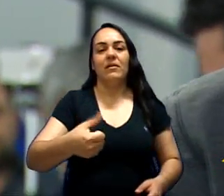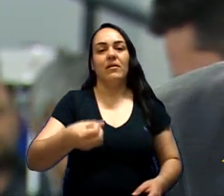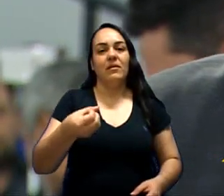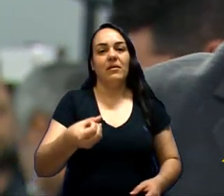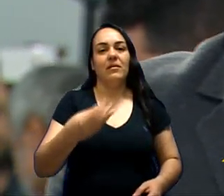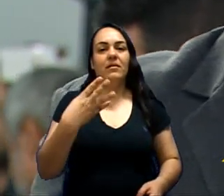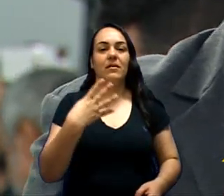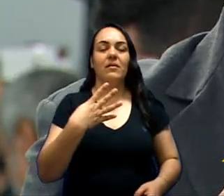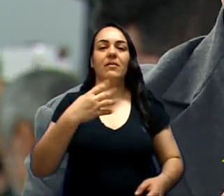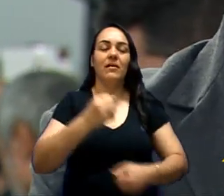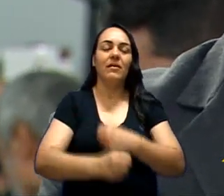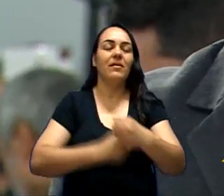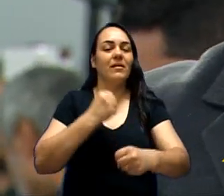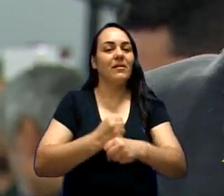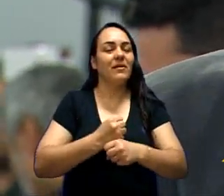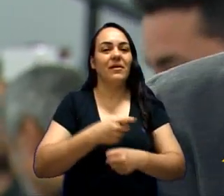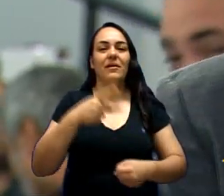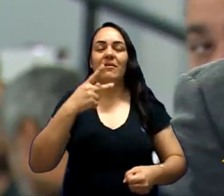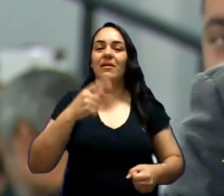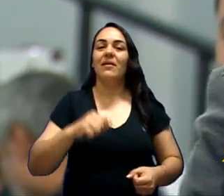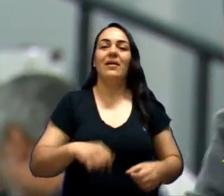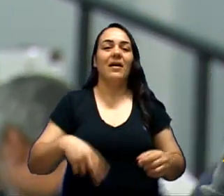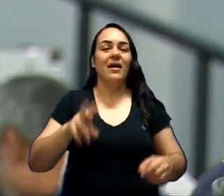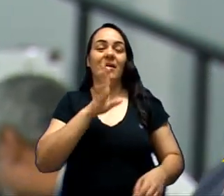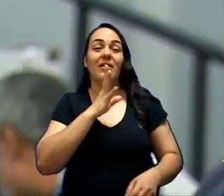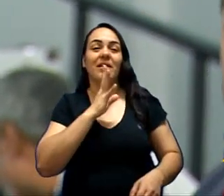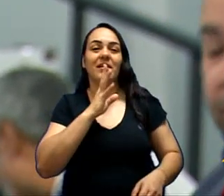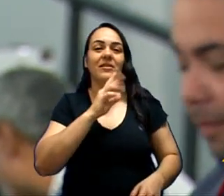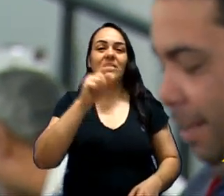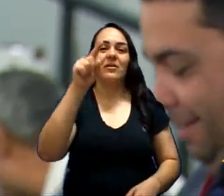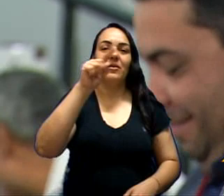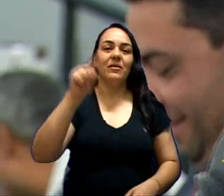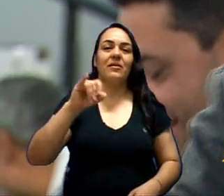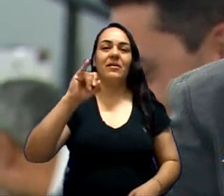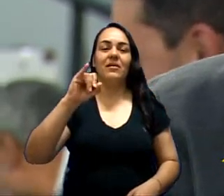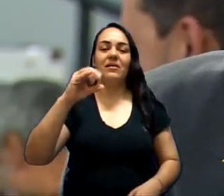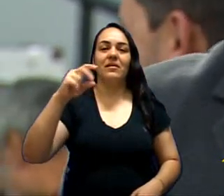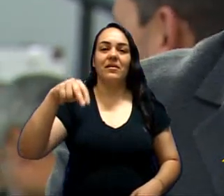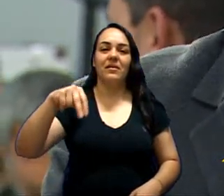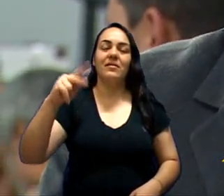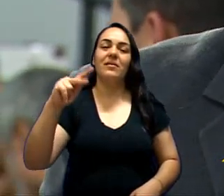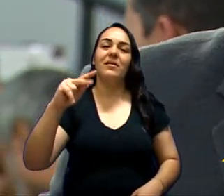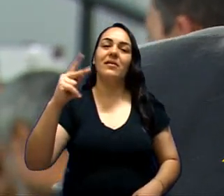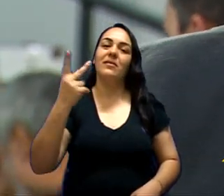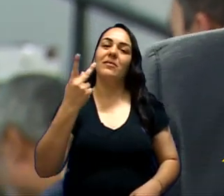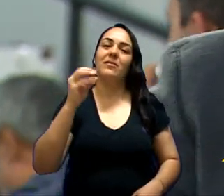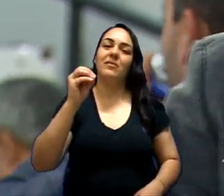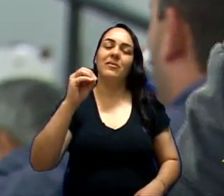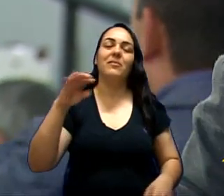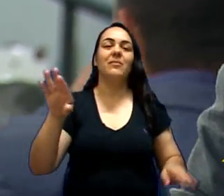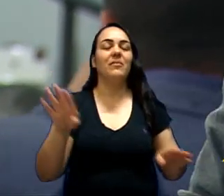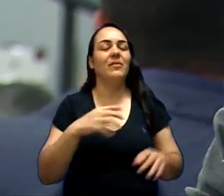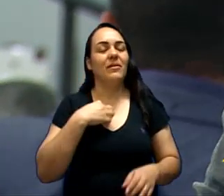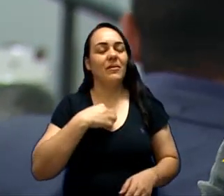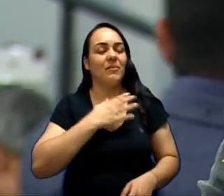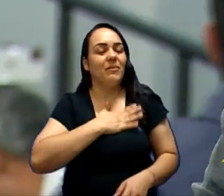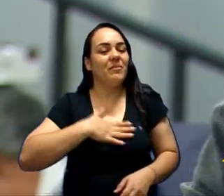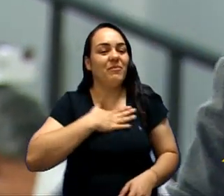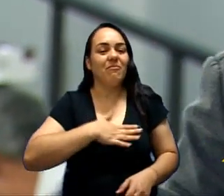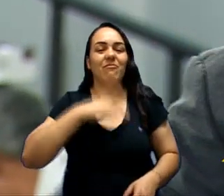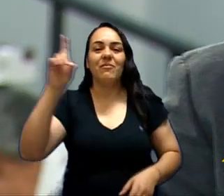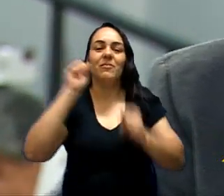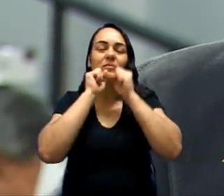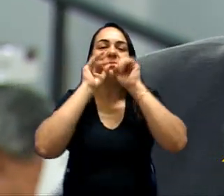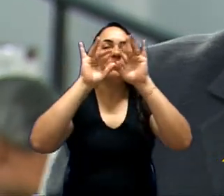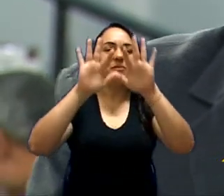como Zinho, porque parecia o Zinho que jogava no Palmeiras. Então, e eu gosto muito dele, que Deus continue abençoando sua